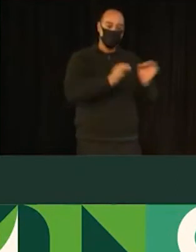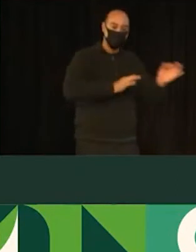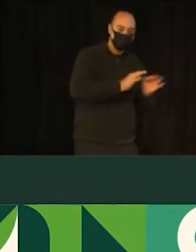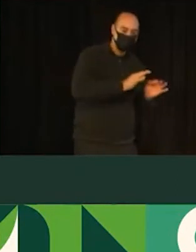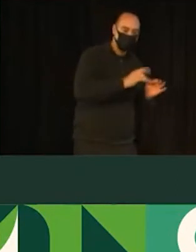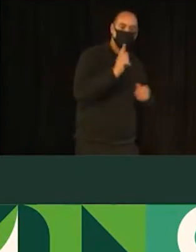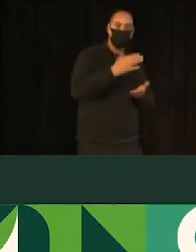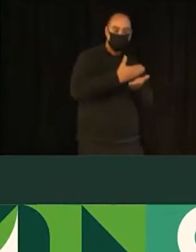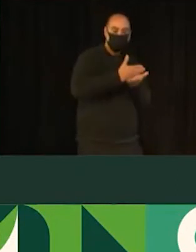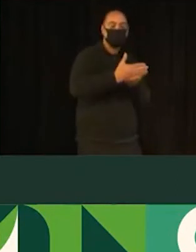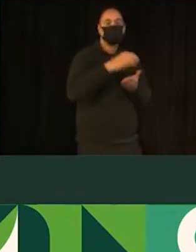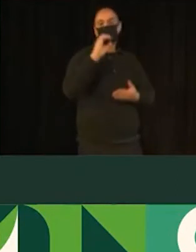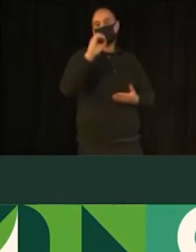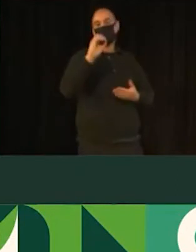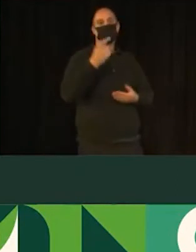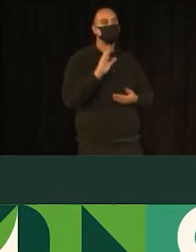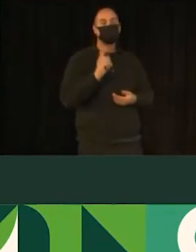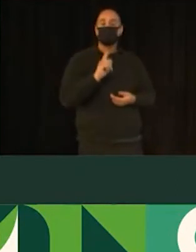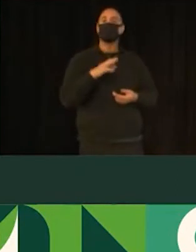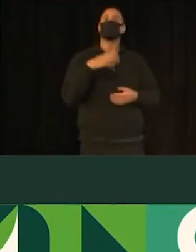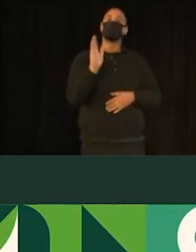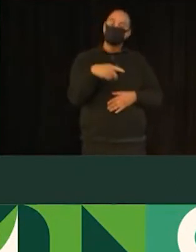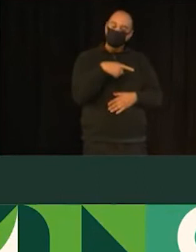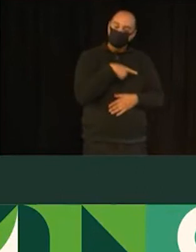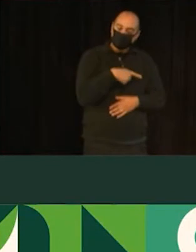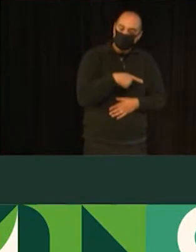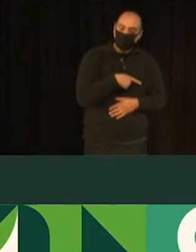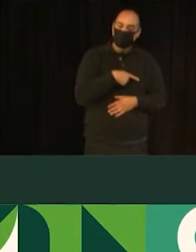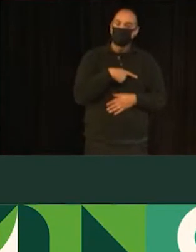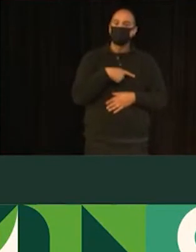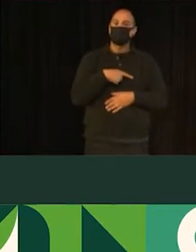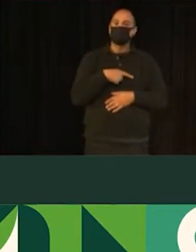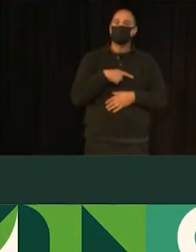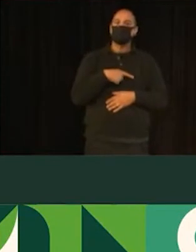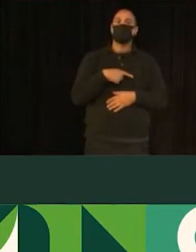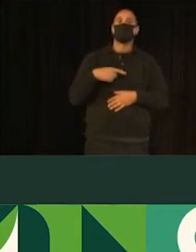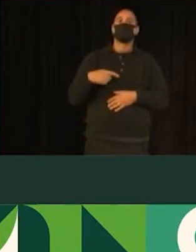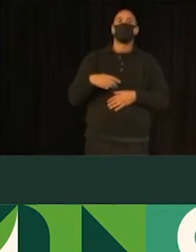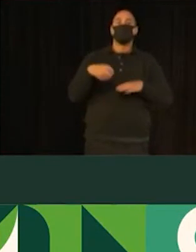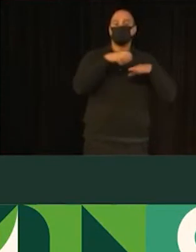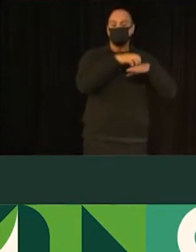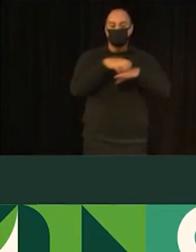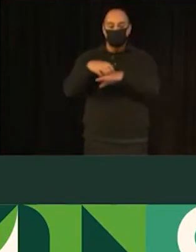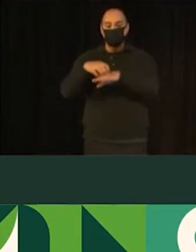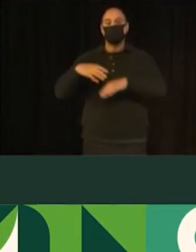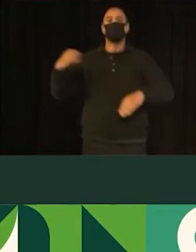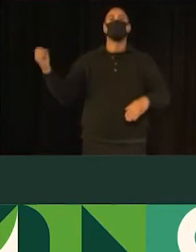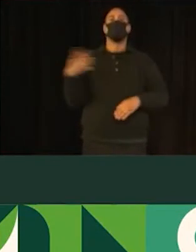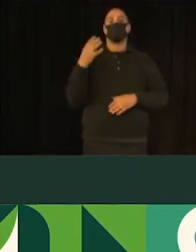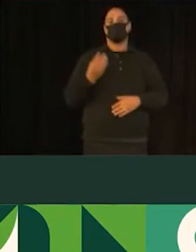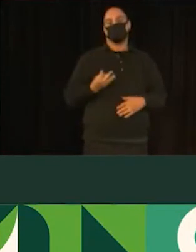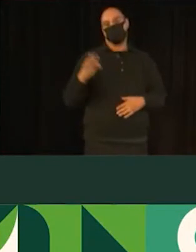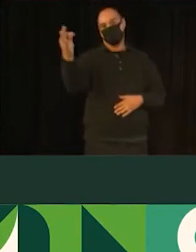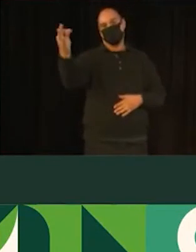ativo em equipamentos, um investimento financeiro, de um sistema novo, moderno, sustentável. Aqui